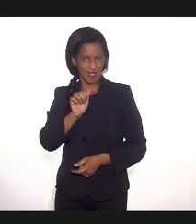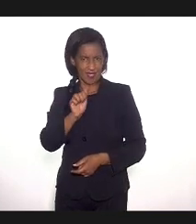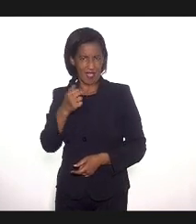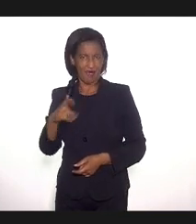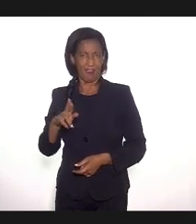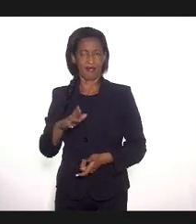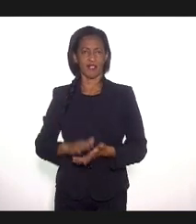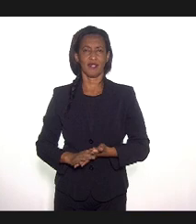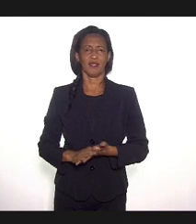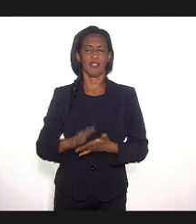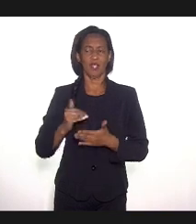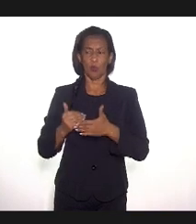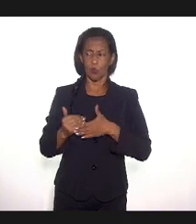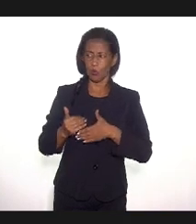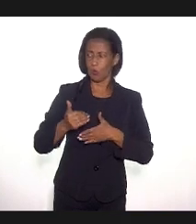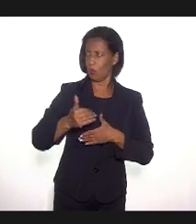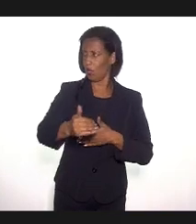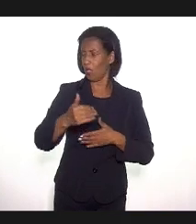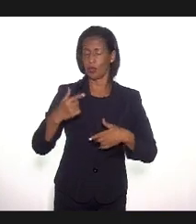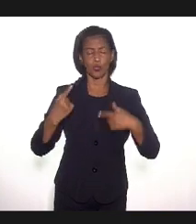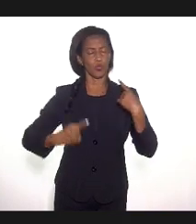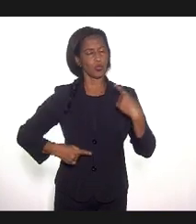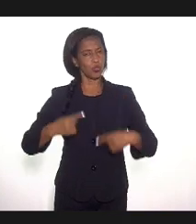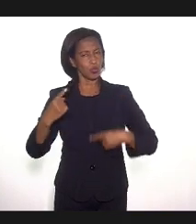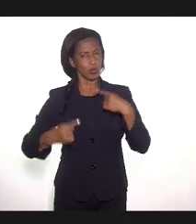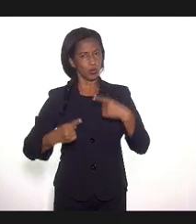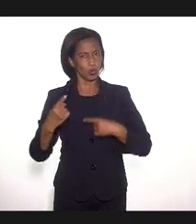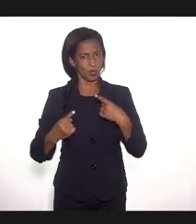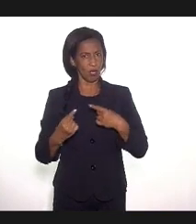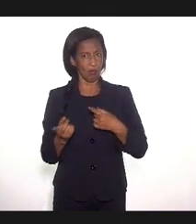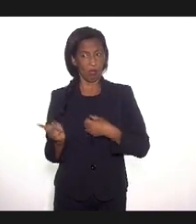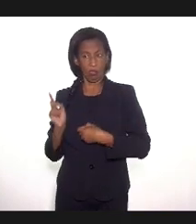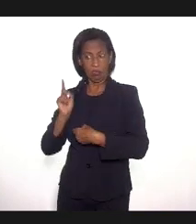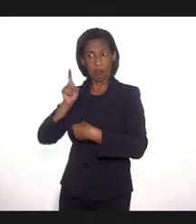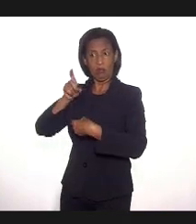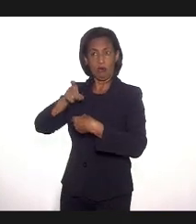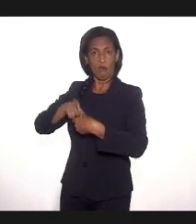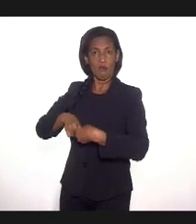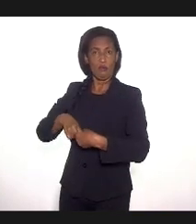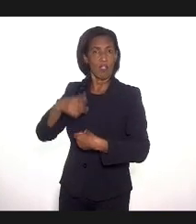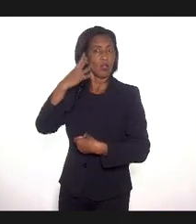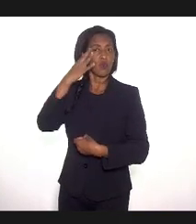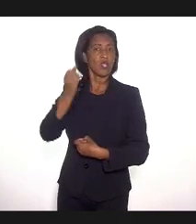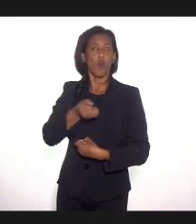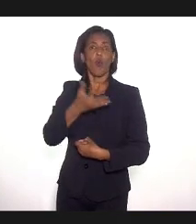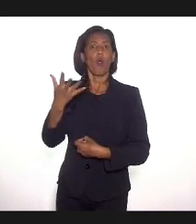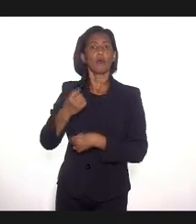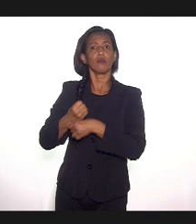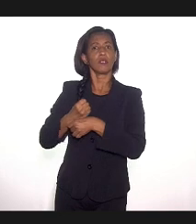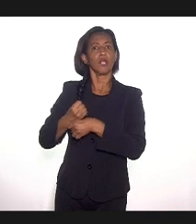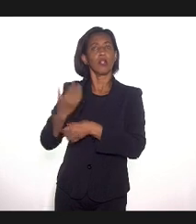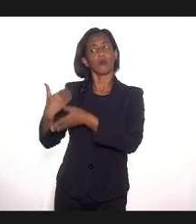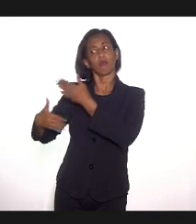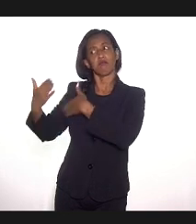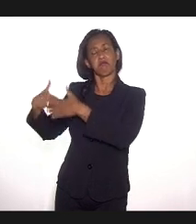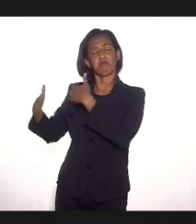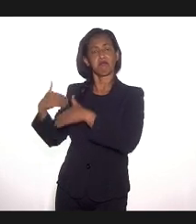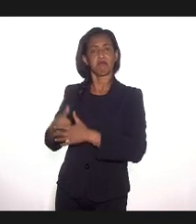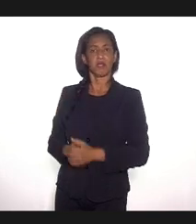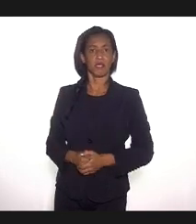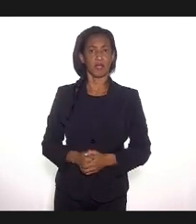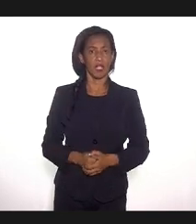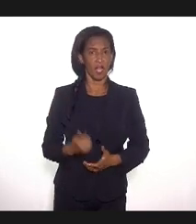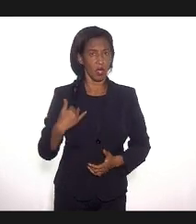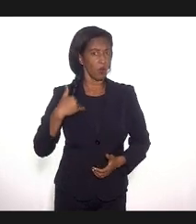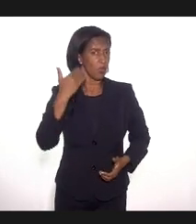precede a discussão de ressarcir não sei quantos anos para trás, que eu entendo que a gente não poderia